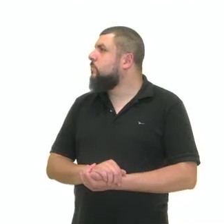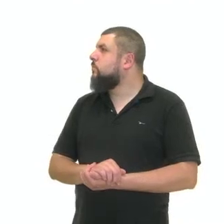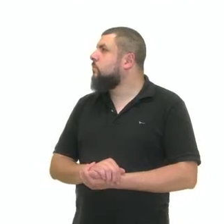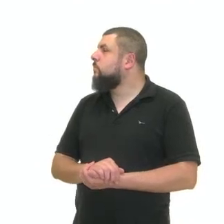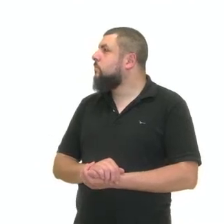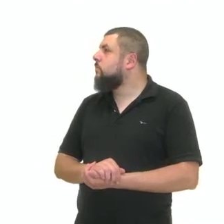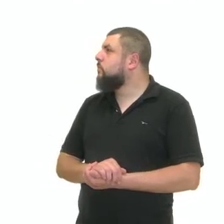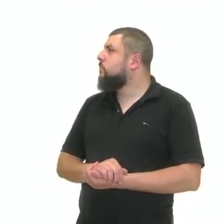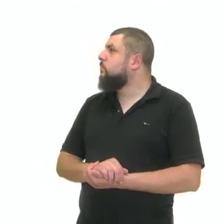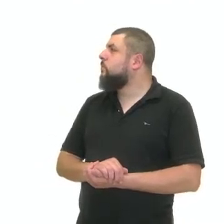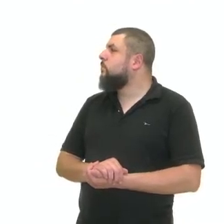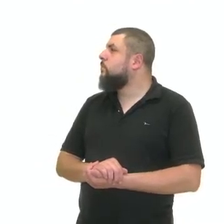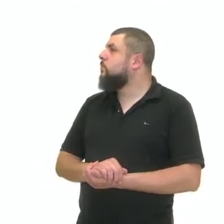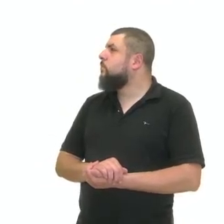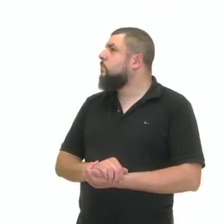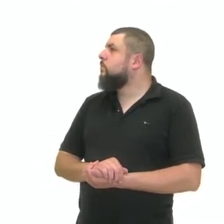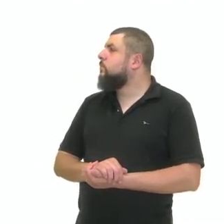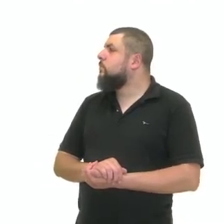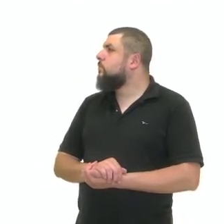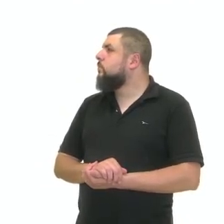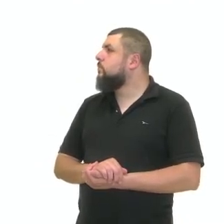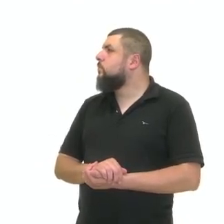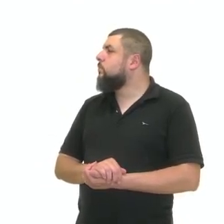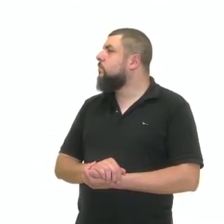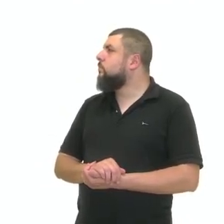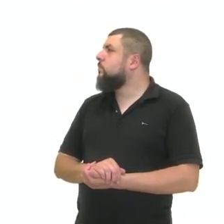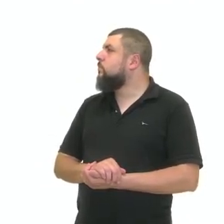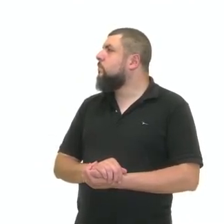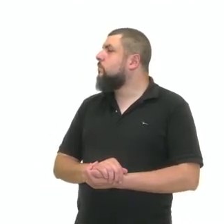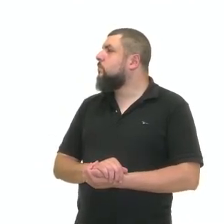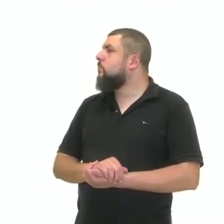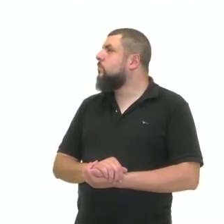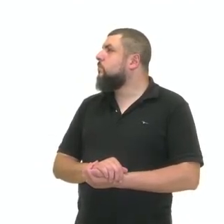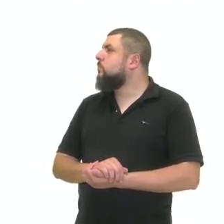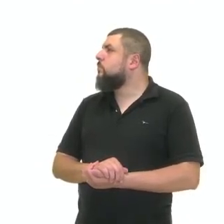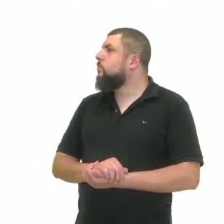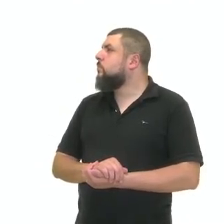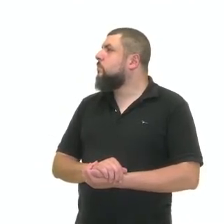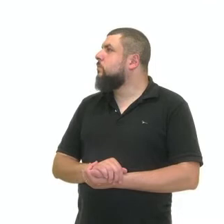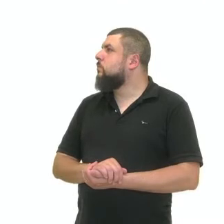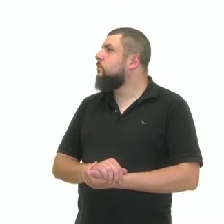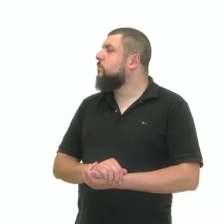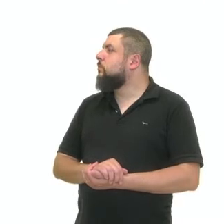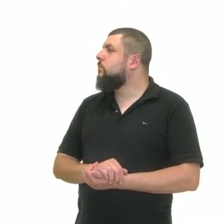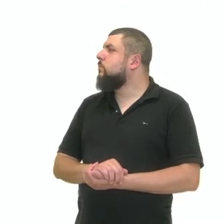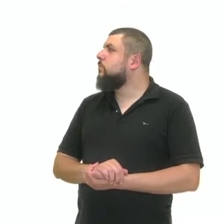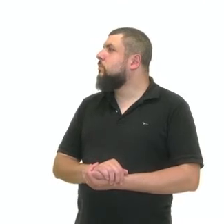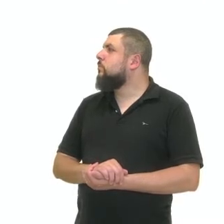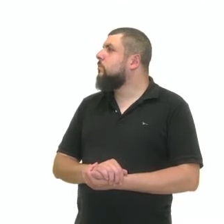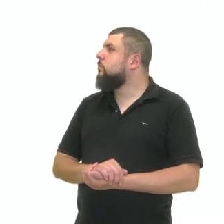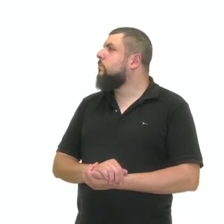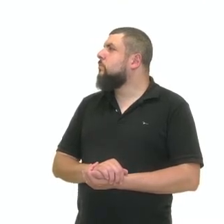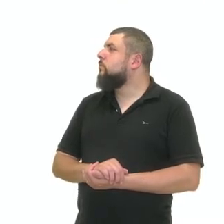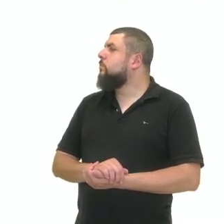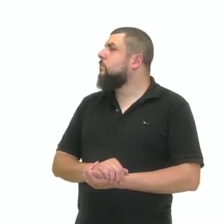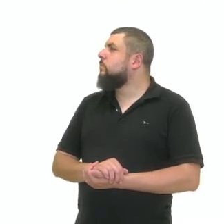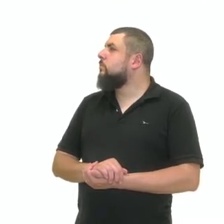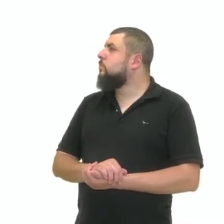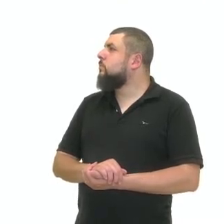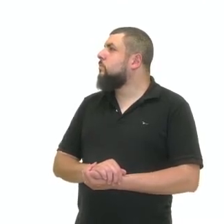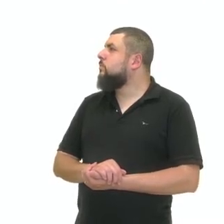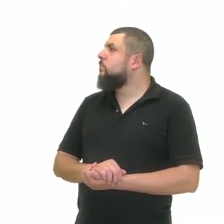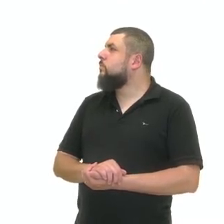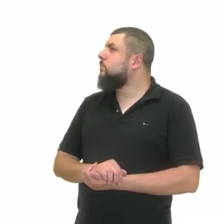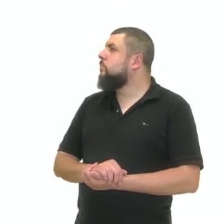pelos indianos como pouco propício para um acontecimento tão relevante. Dessa maneira, a independência foi proclamada da noite